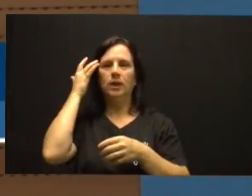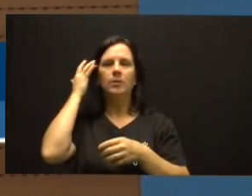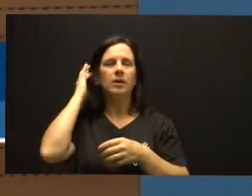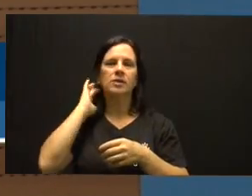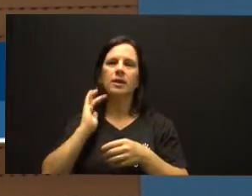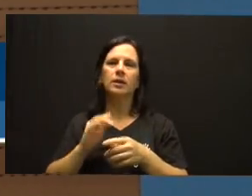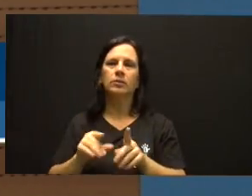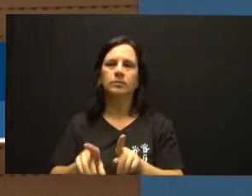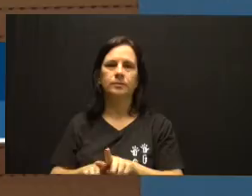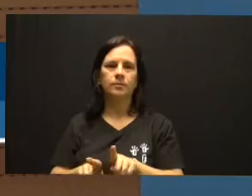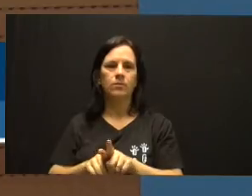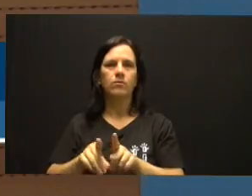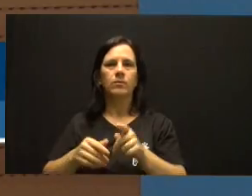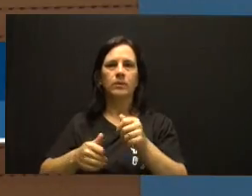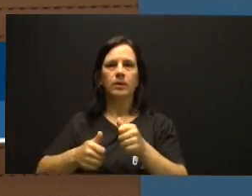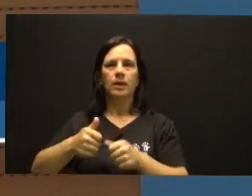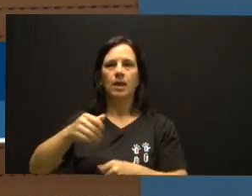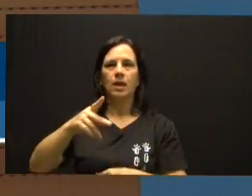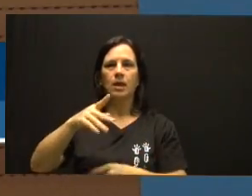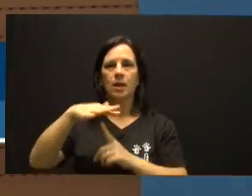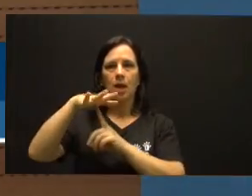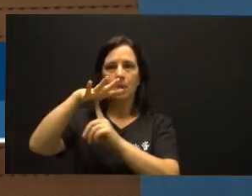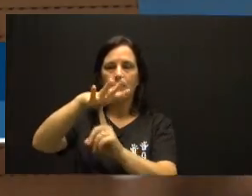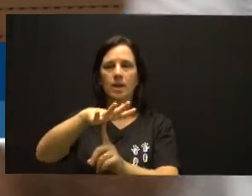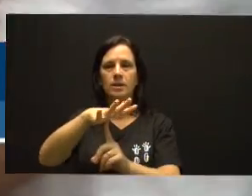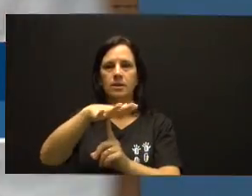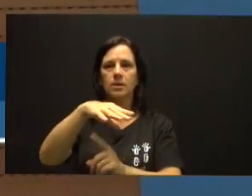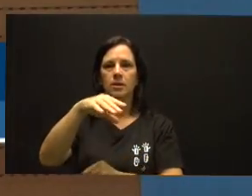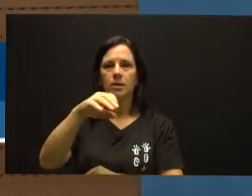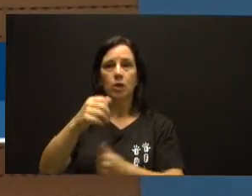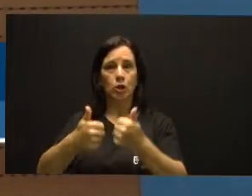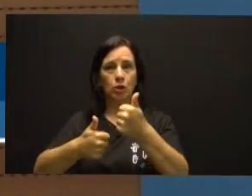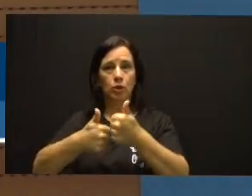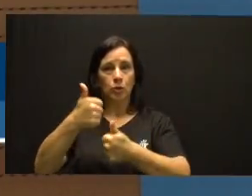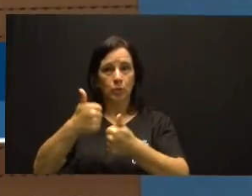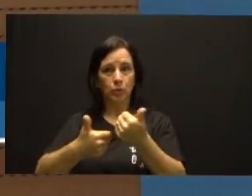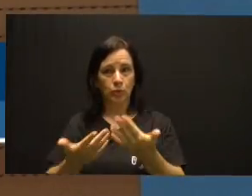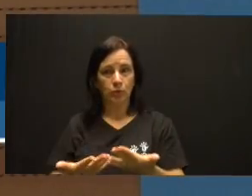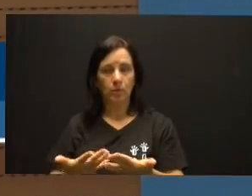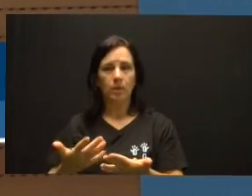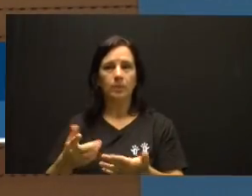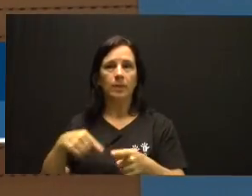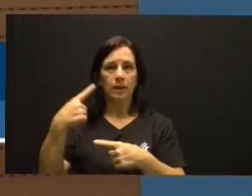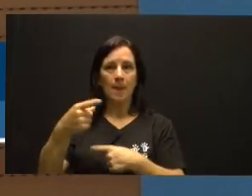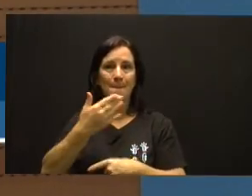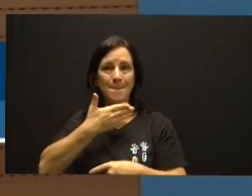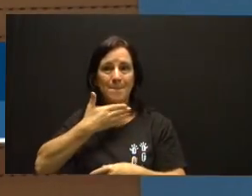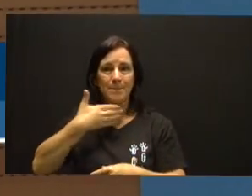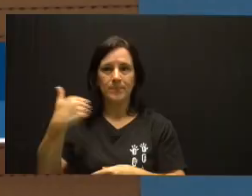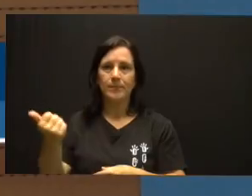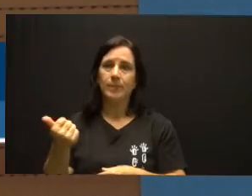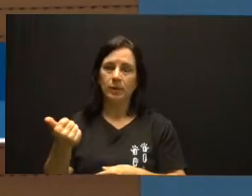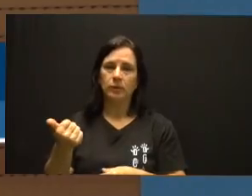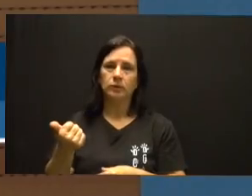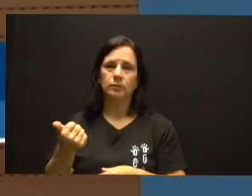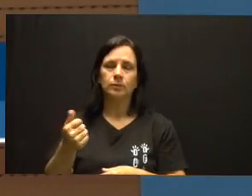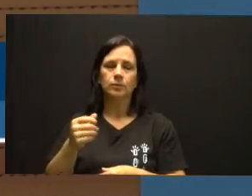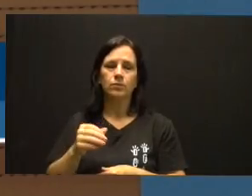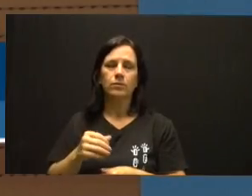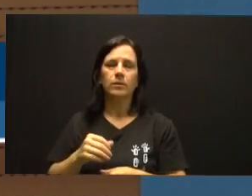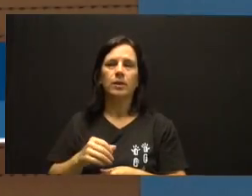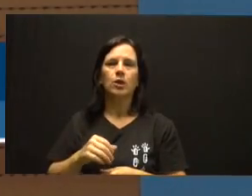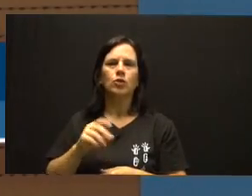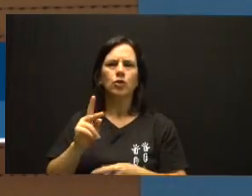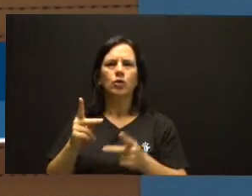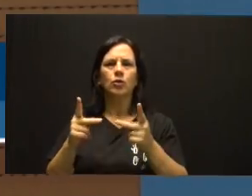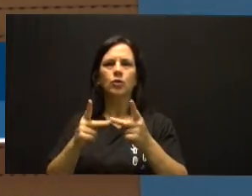hoje todos vão para o centro esportivo. Ia, né, no caso, porque agora tá complicado. Mas em breve estará melhor. E é o que nós queremos, é o quê? Não só o